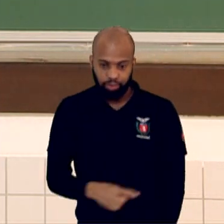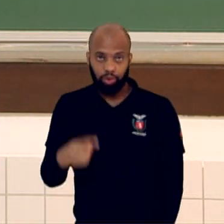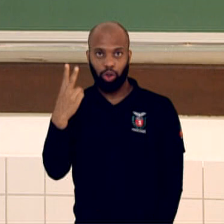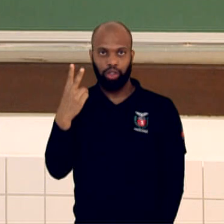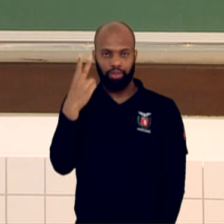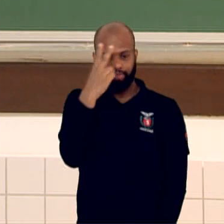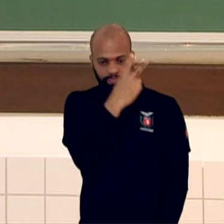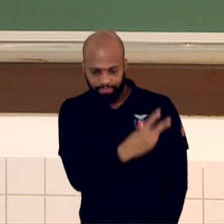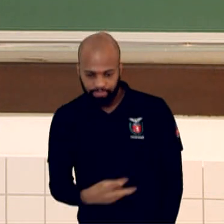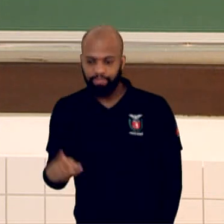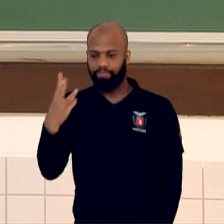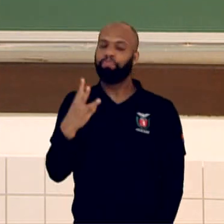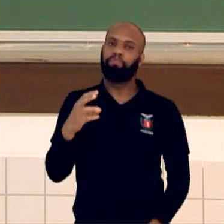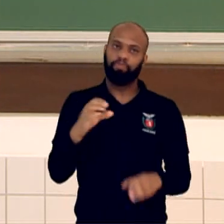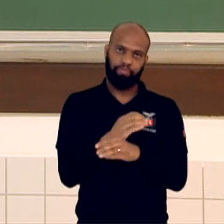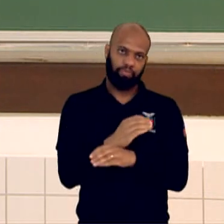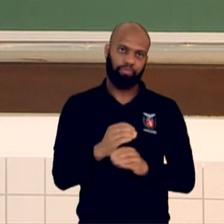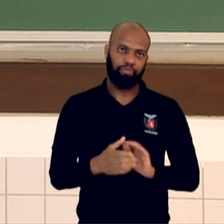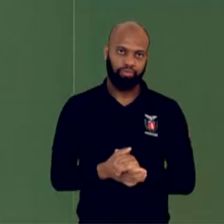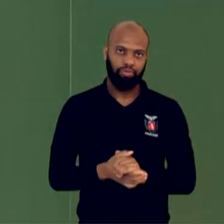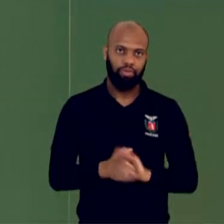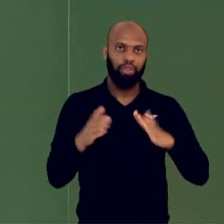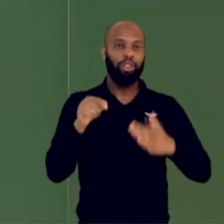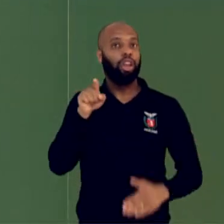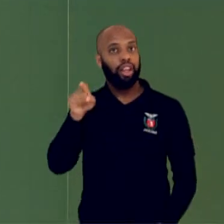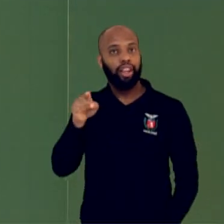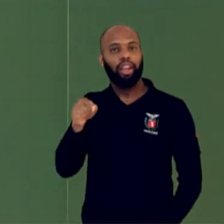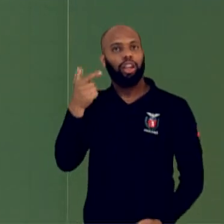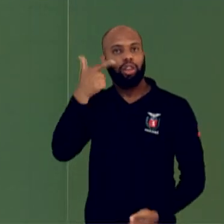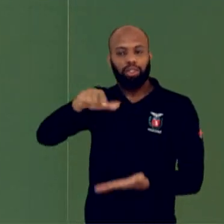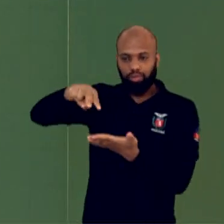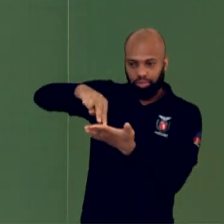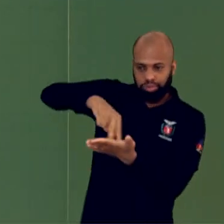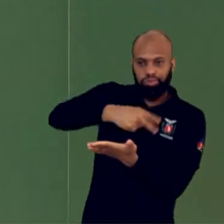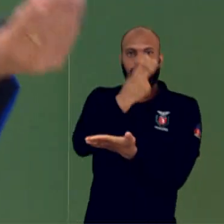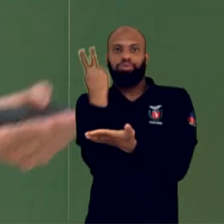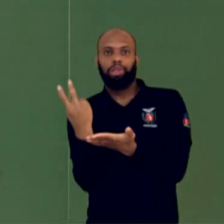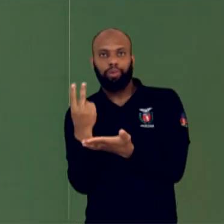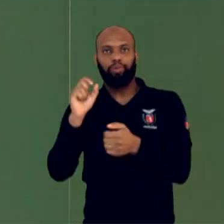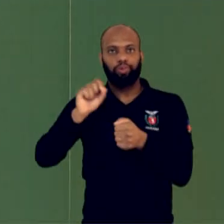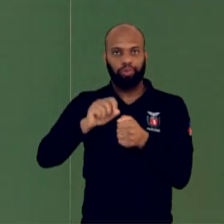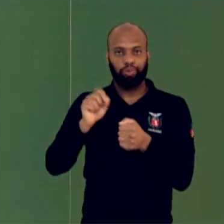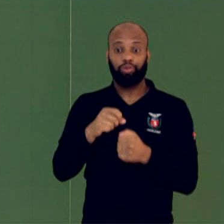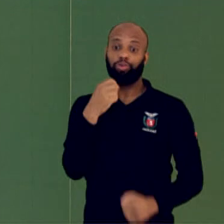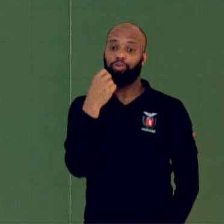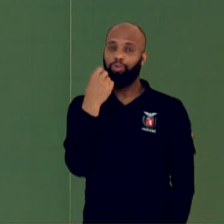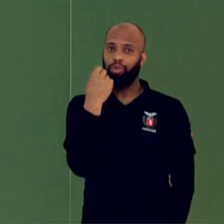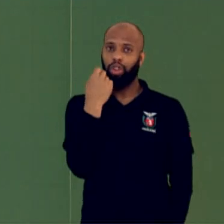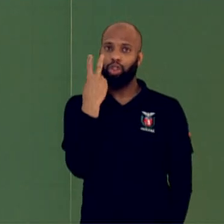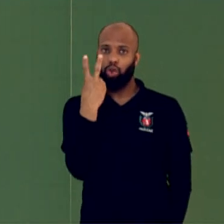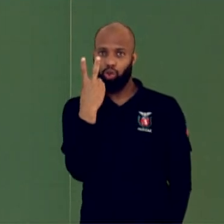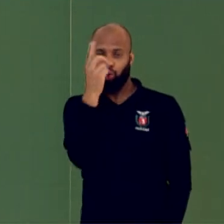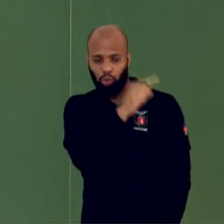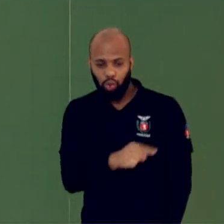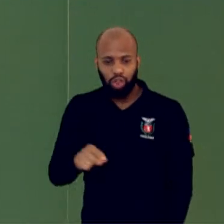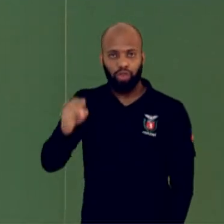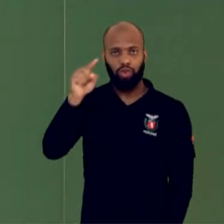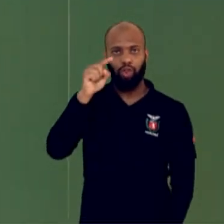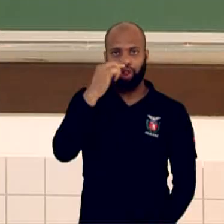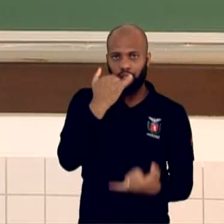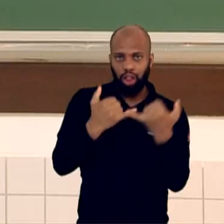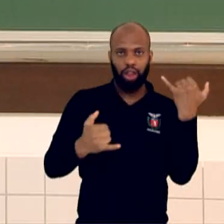viu aqui na situação problema que o mineirinho deu 2 voltas e meia nessa manobra muito radical que ele fez. Beleza,